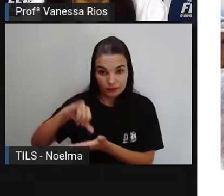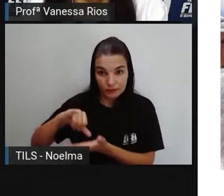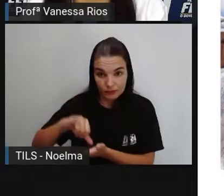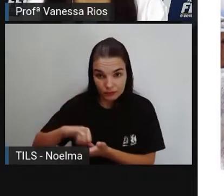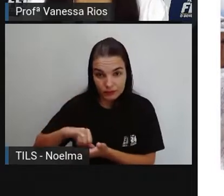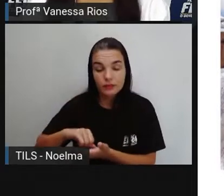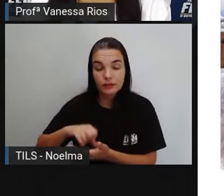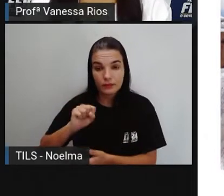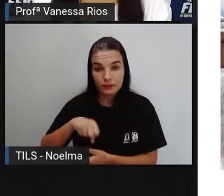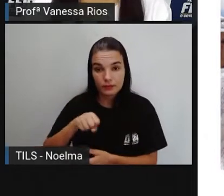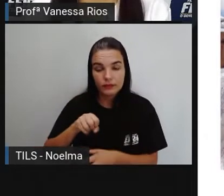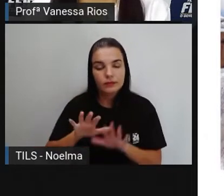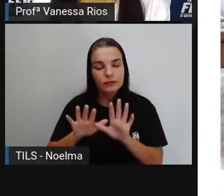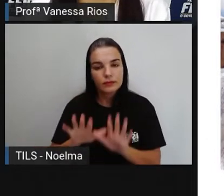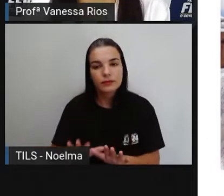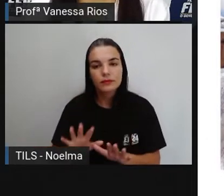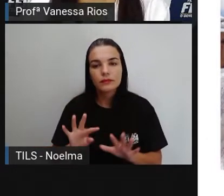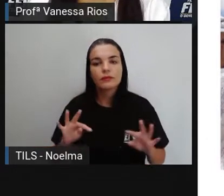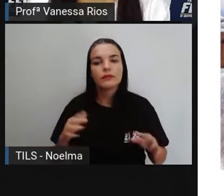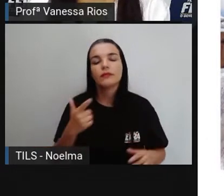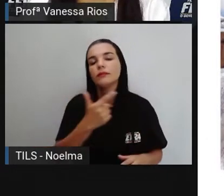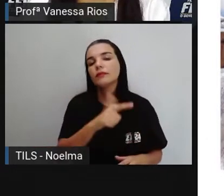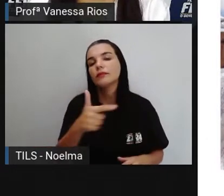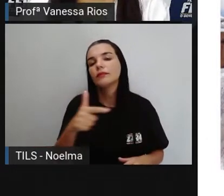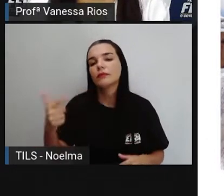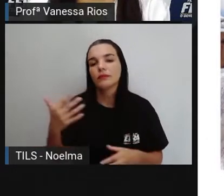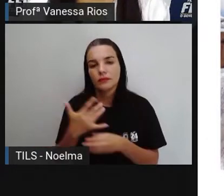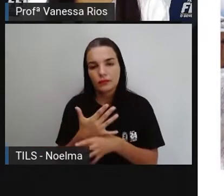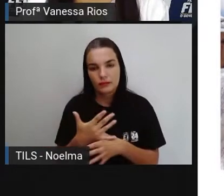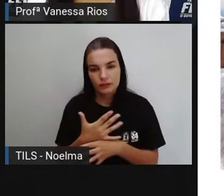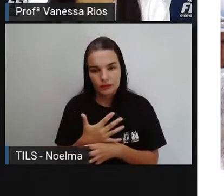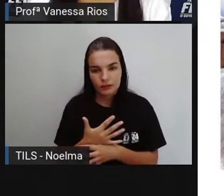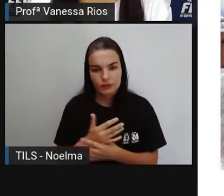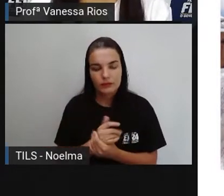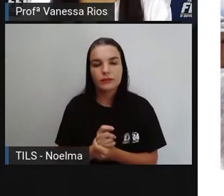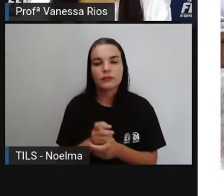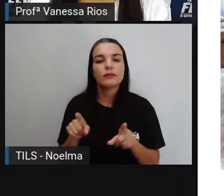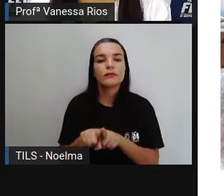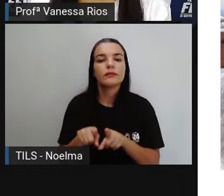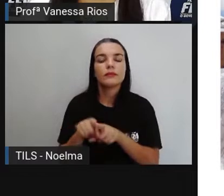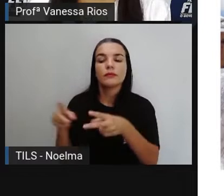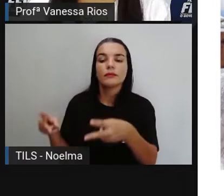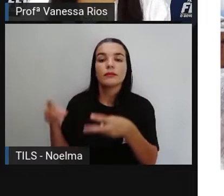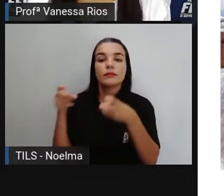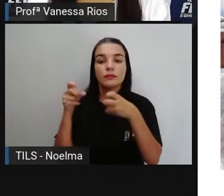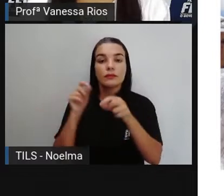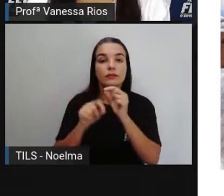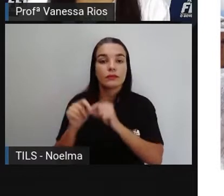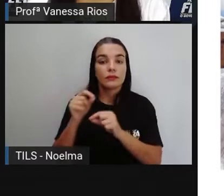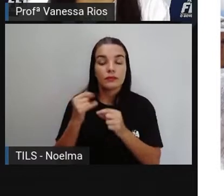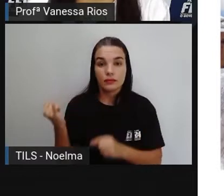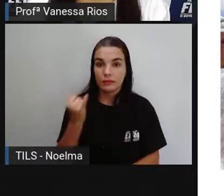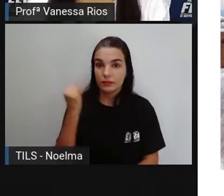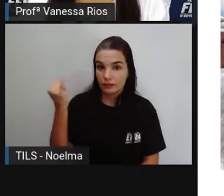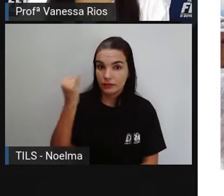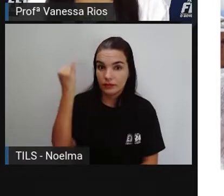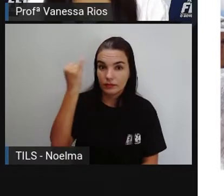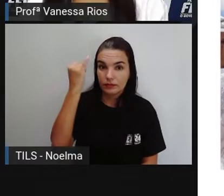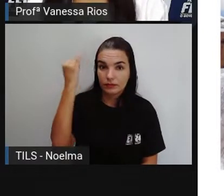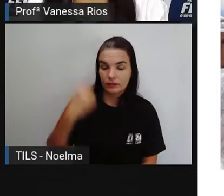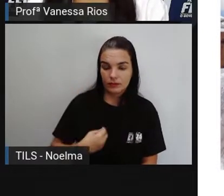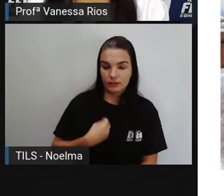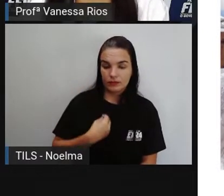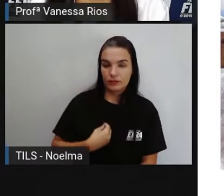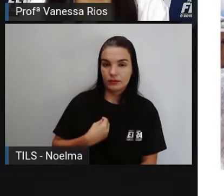do estado, mas também em outras cidades. E a gente percebe aí algo muito importante, né? Muito